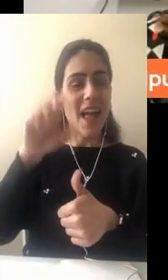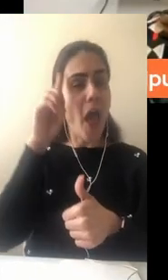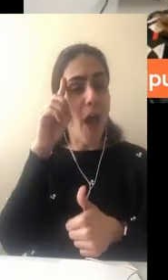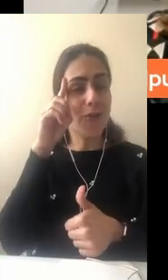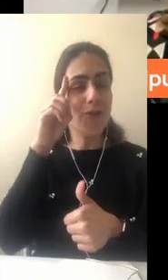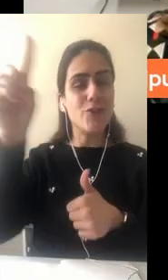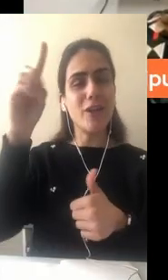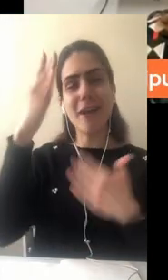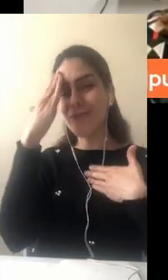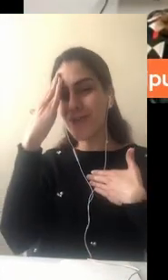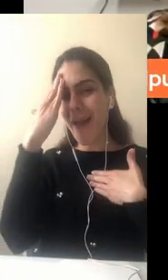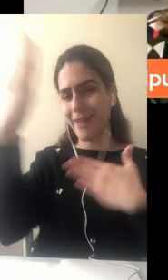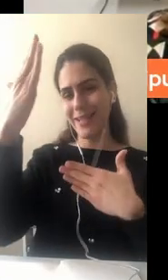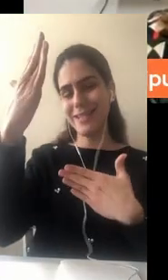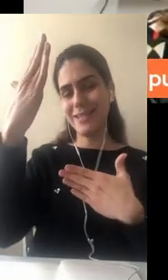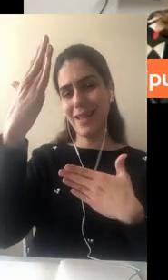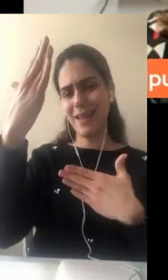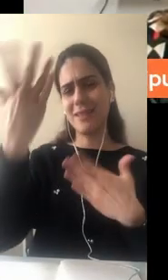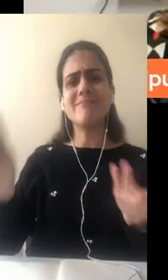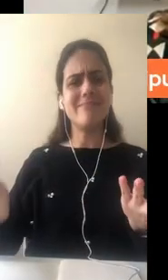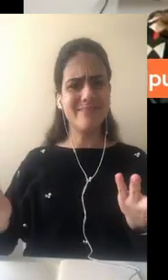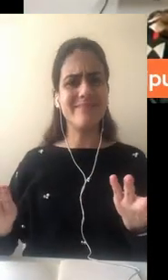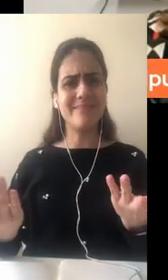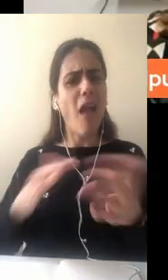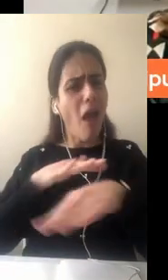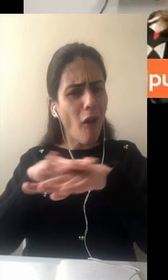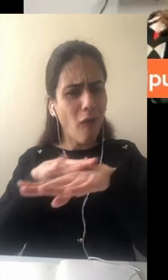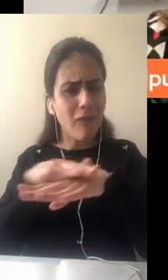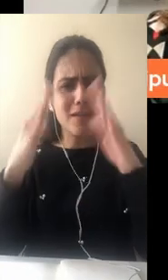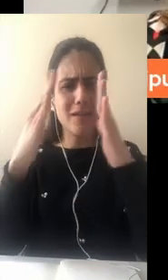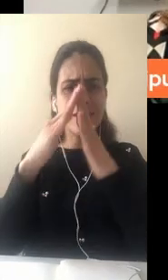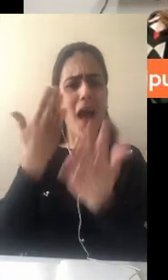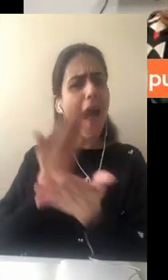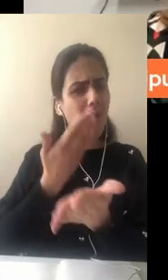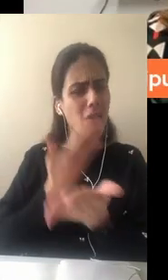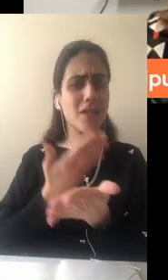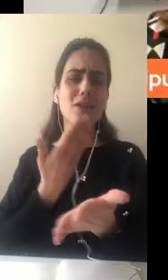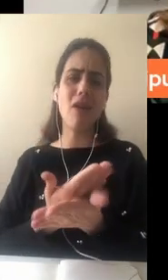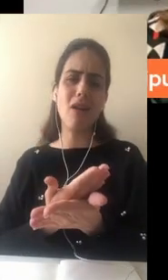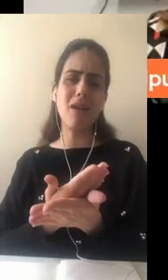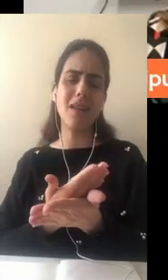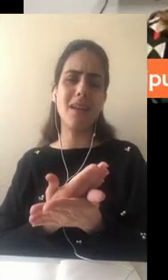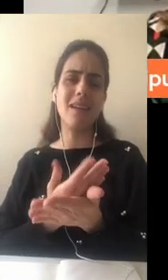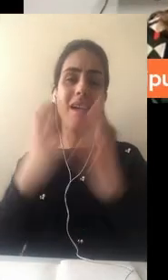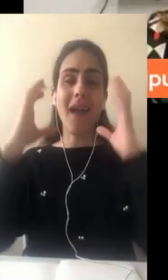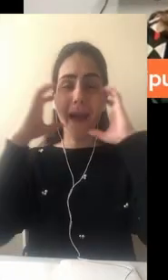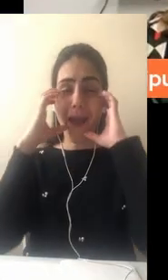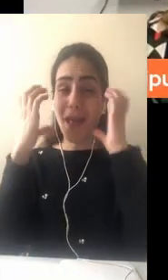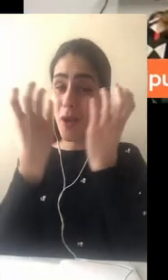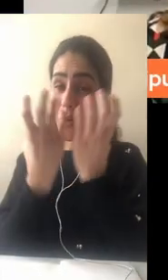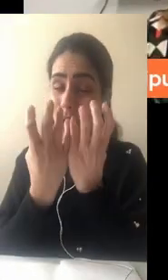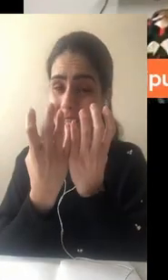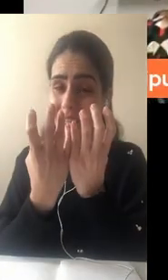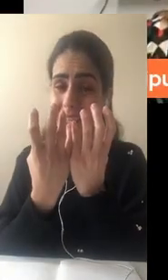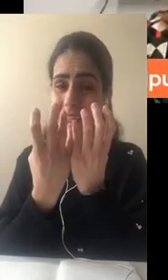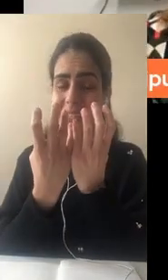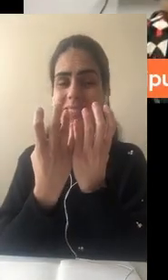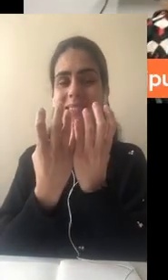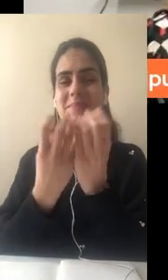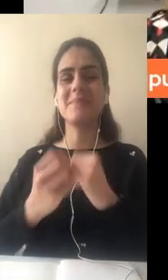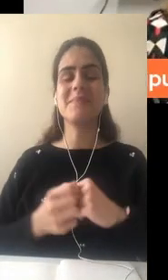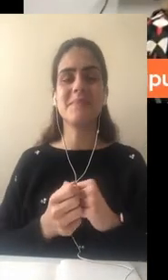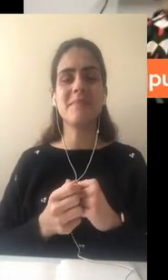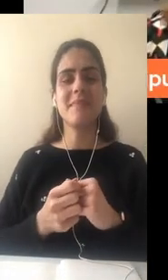calendário brasileiro, está fora do calendário de tudo. Então, por que vocês não trazem o Thanksgiving ao Coisa invés do boa. Halloween?